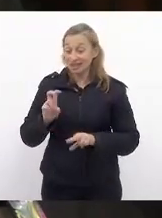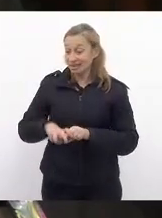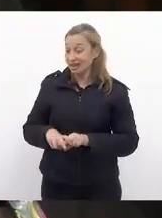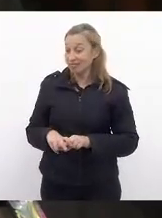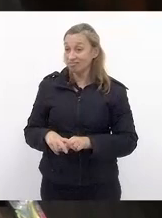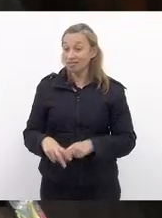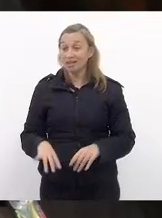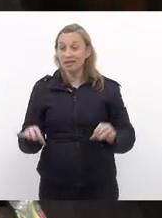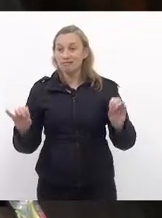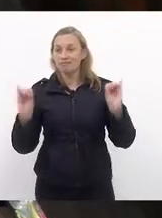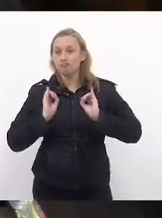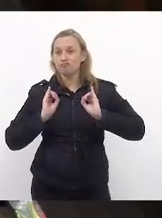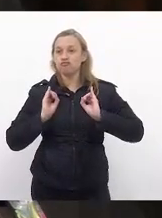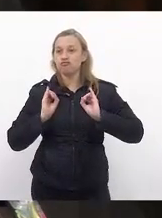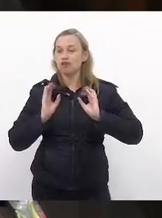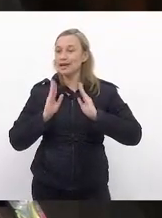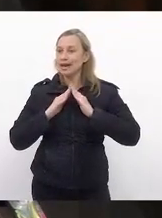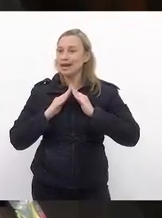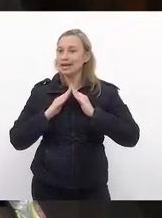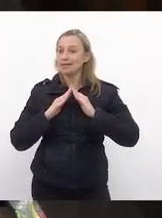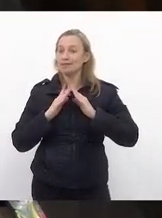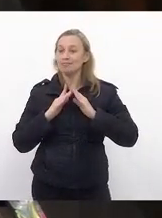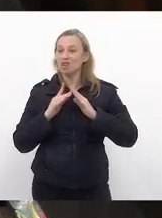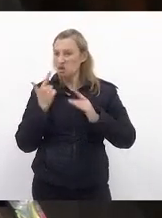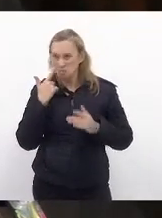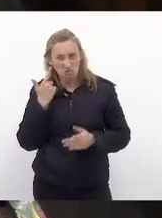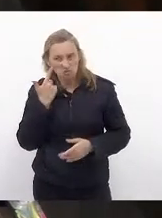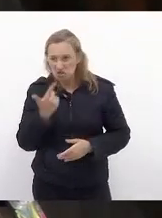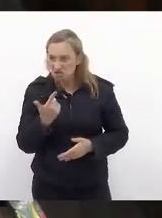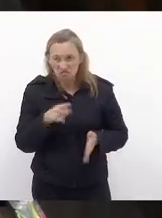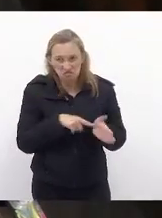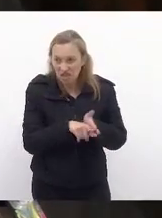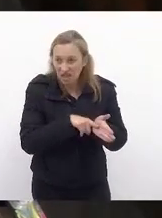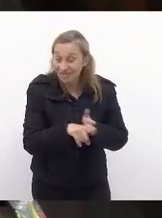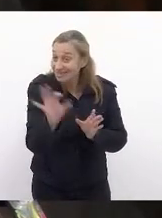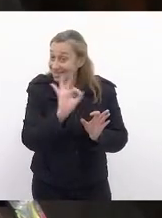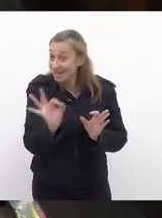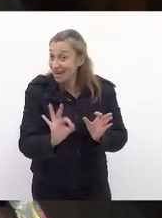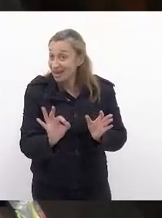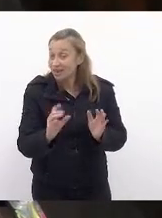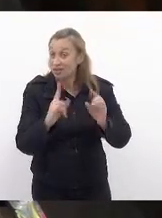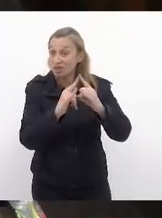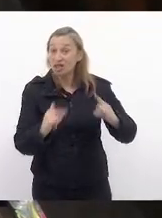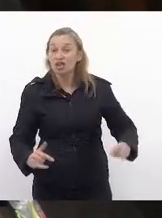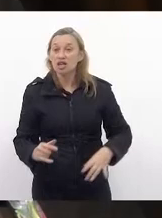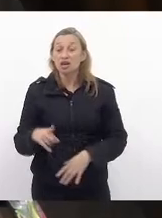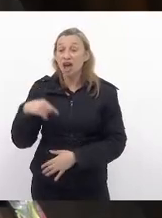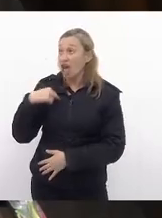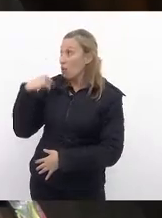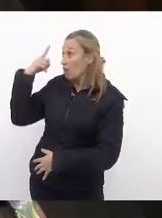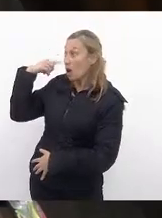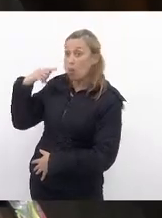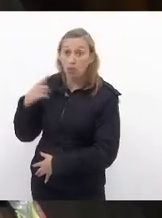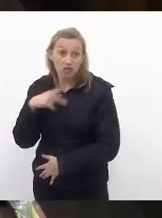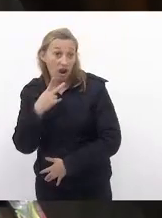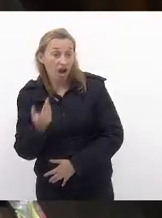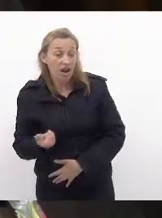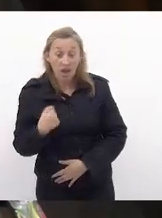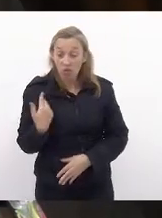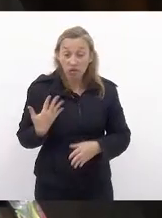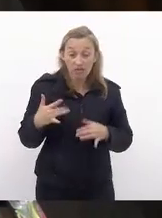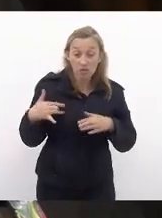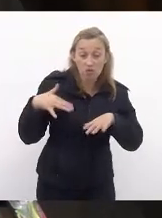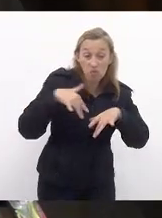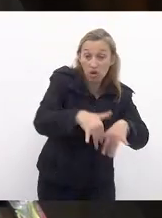casa eu encontrei nenhuma hospital fiscalizando e me chamaram de maluco que eu tava